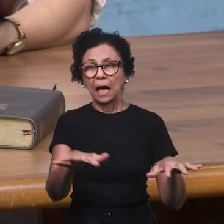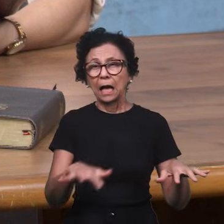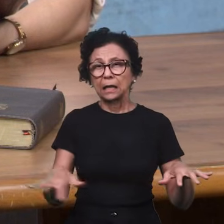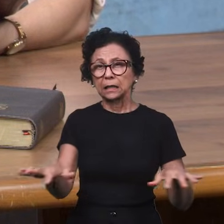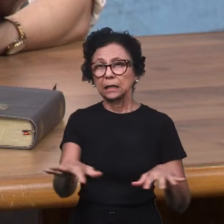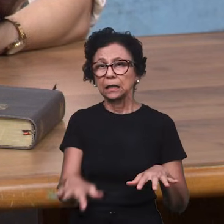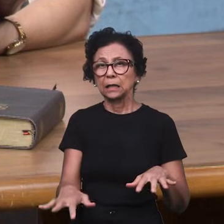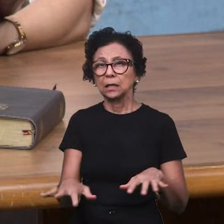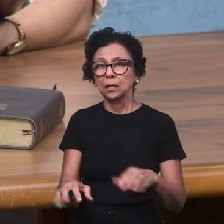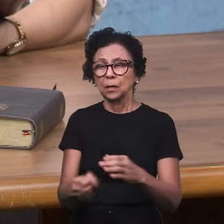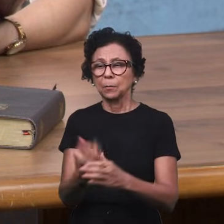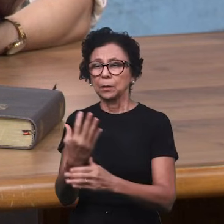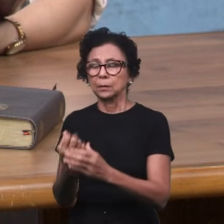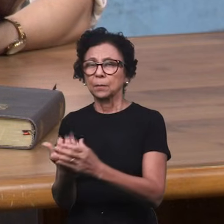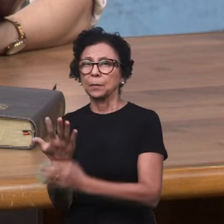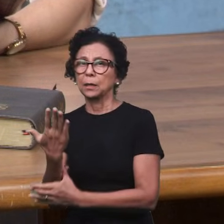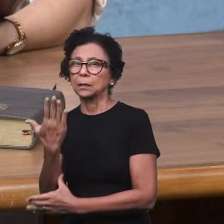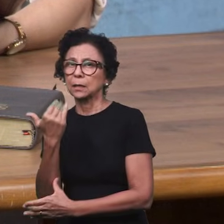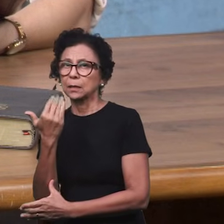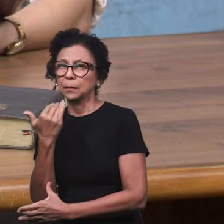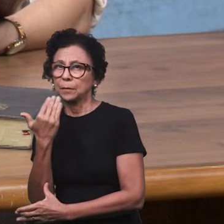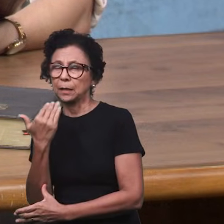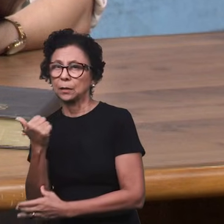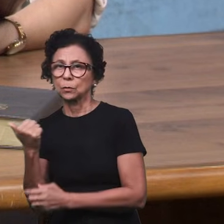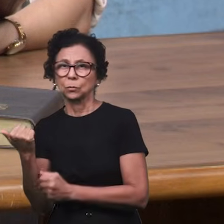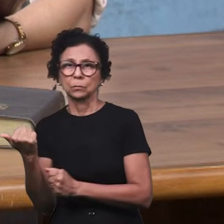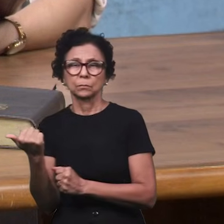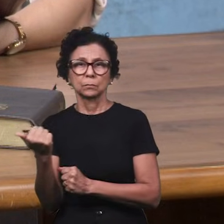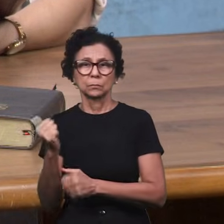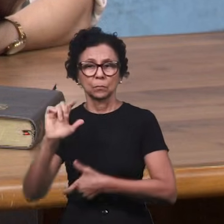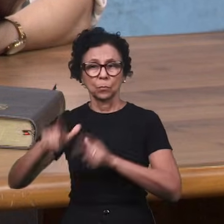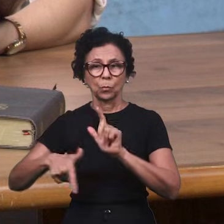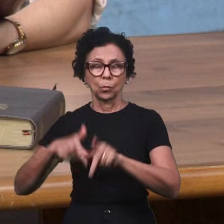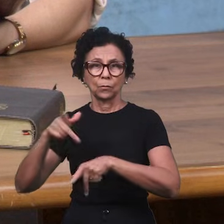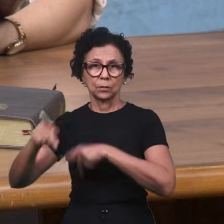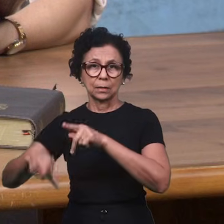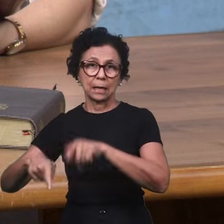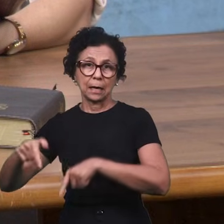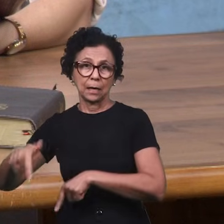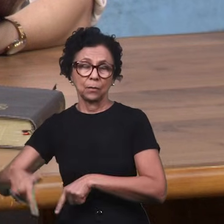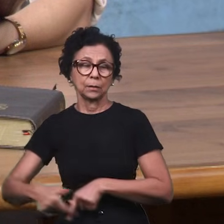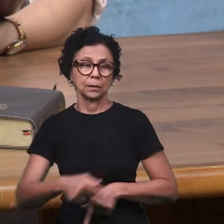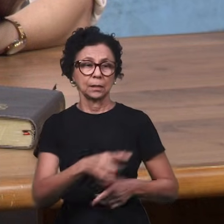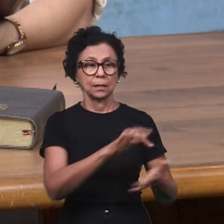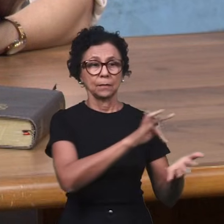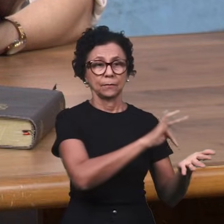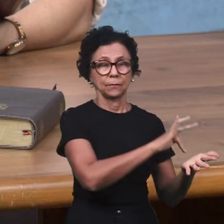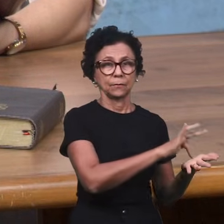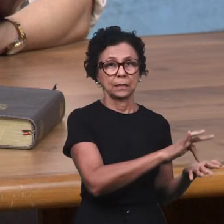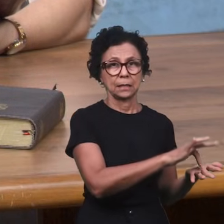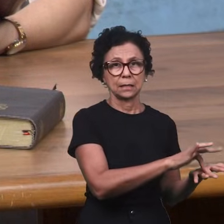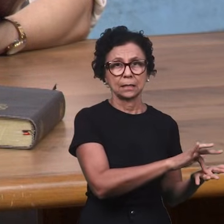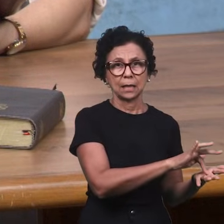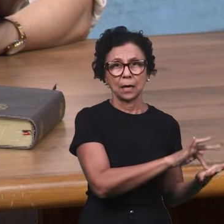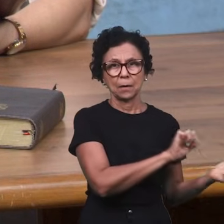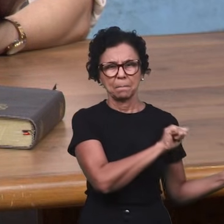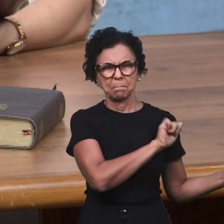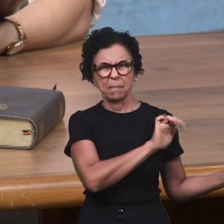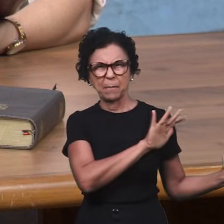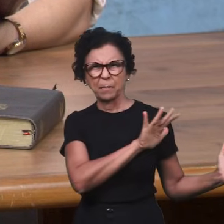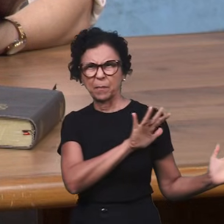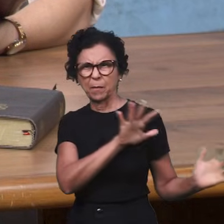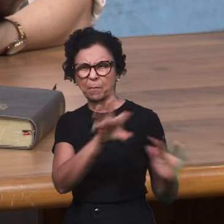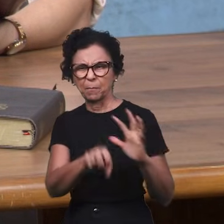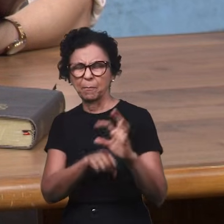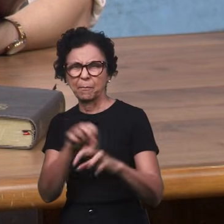povo fugiu de diante dos filisteus. E puseram-se no meio daquele pedaço e o defenderam